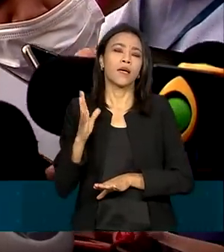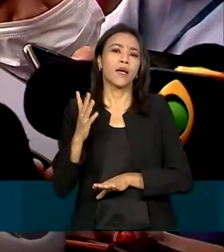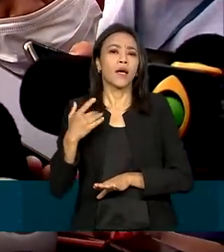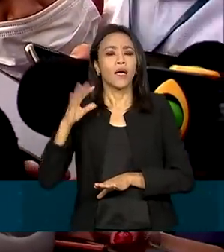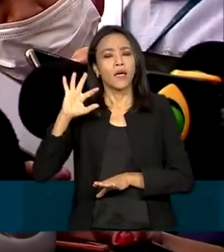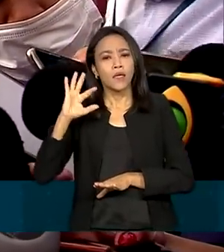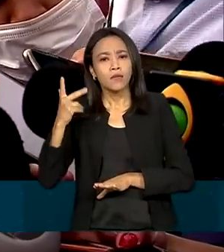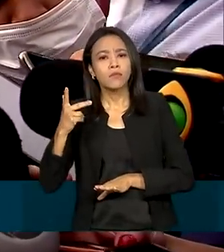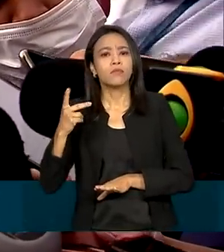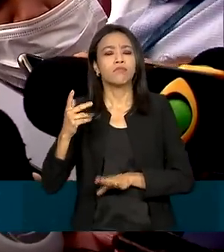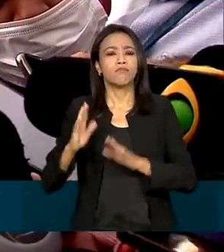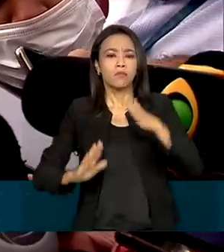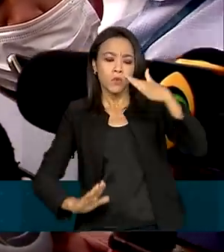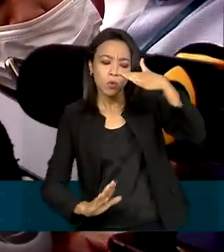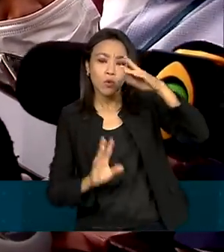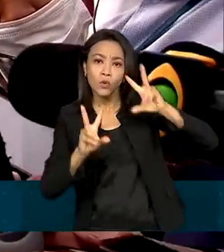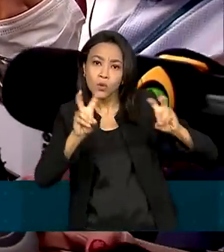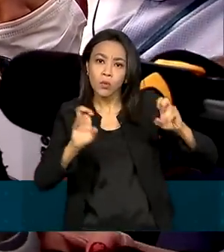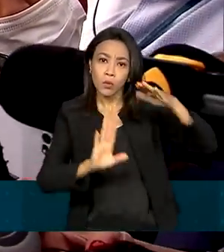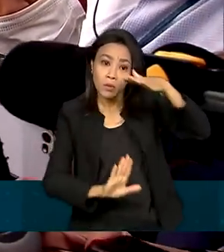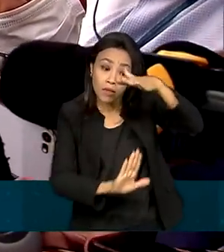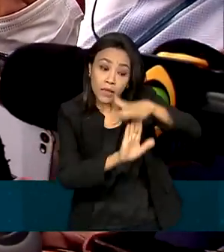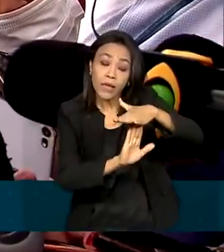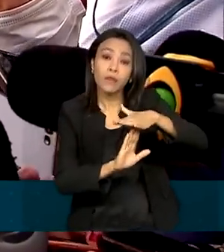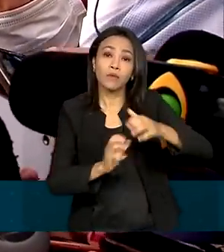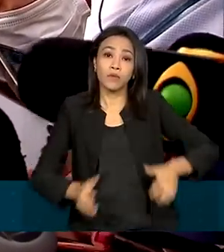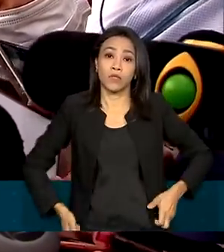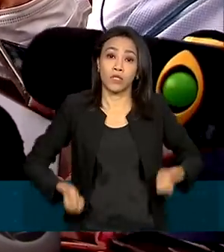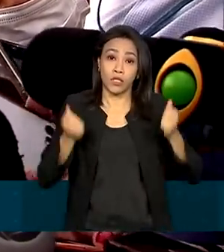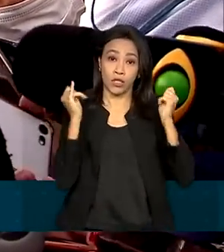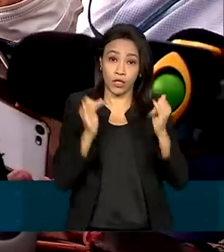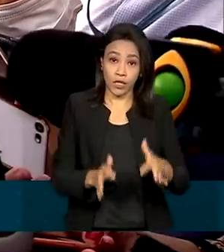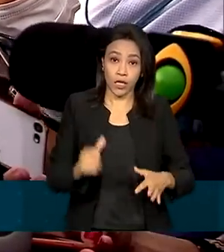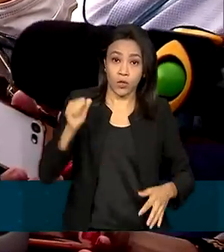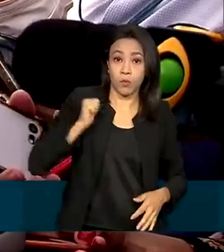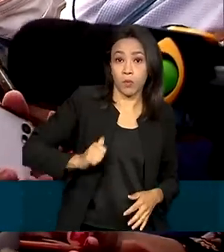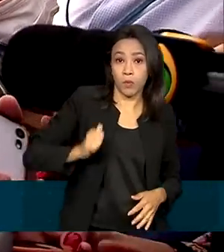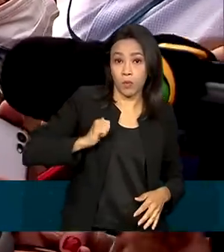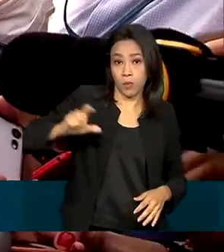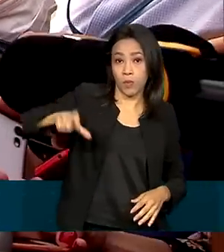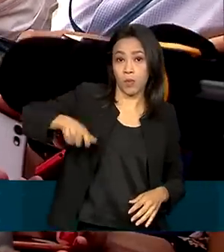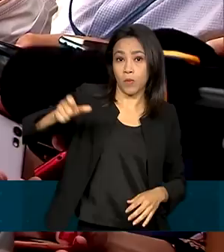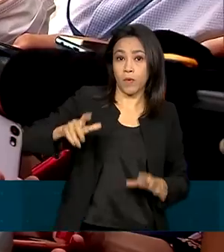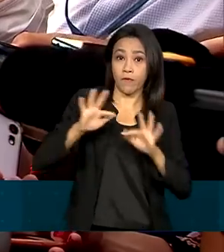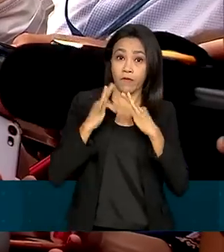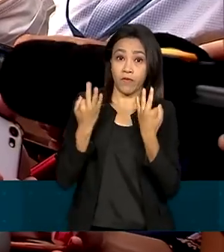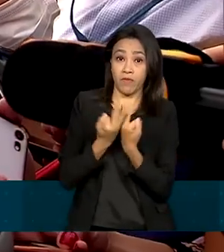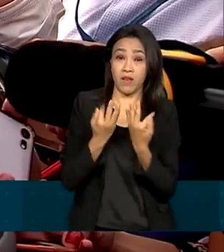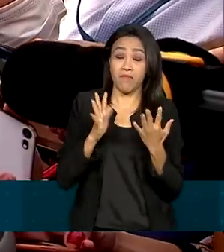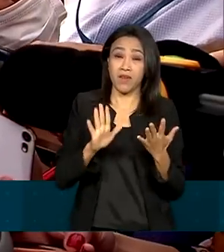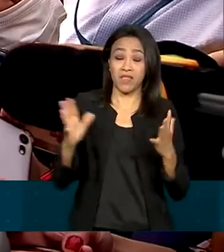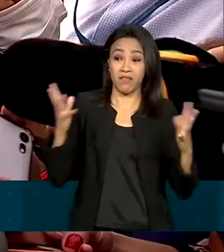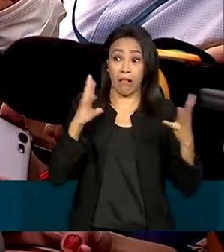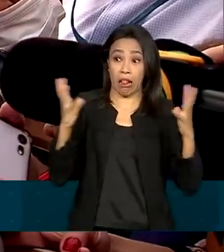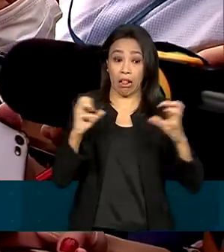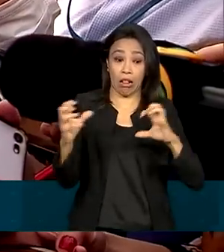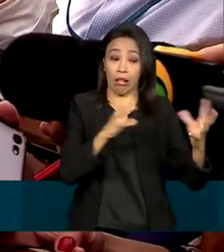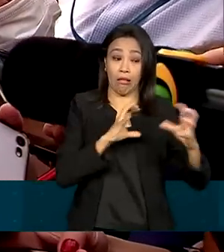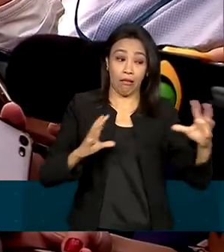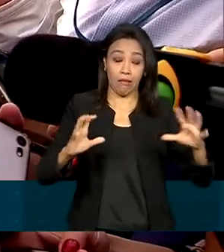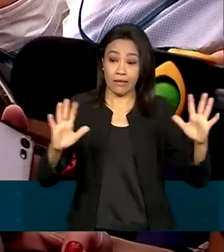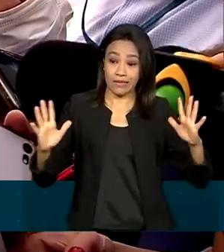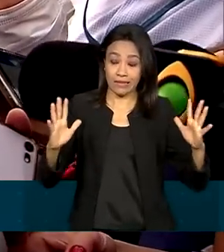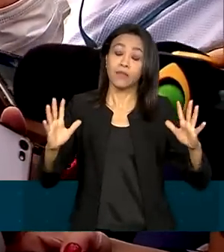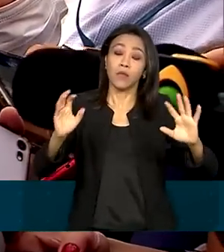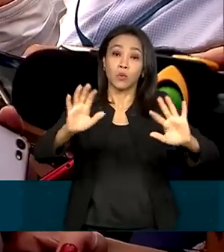excepcionalização do teto de gasto do bolsa família mas devido muitas reações que houve chegou-se